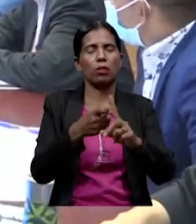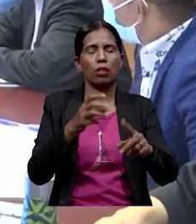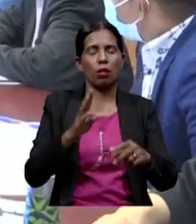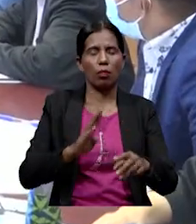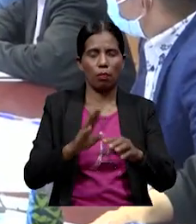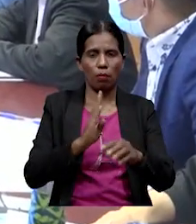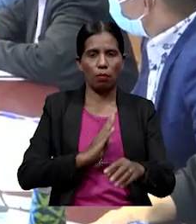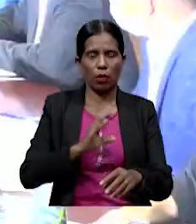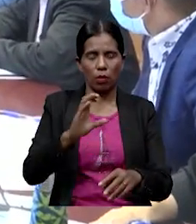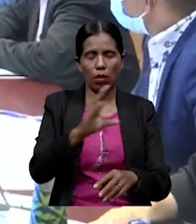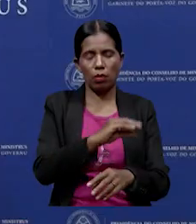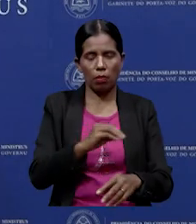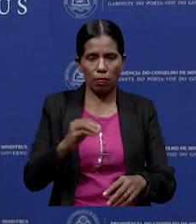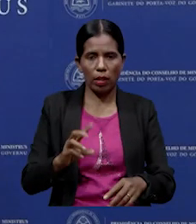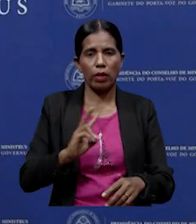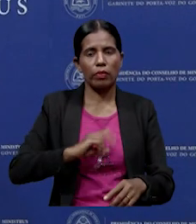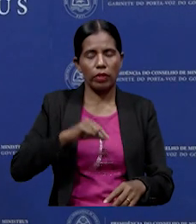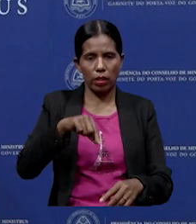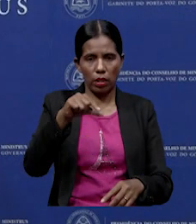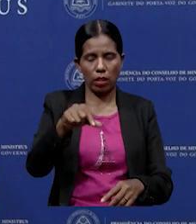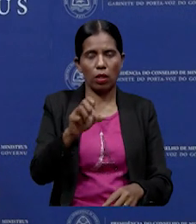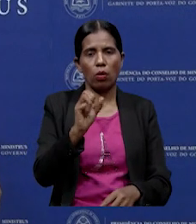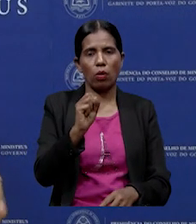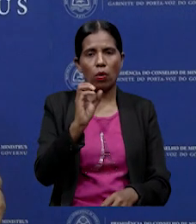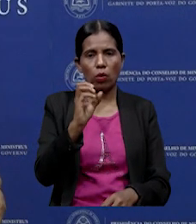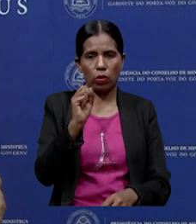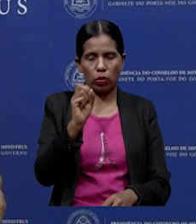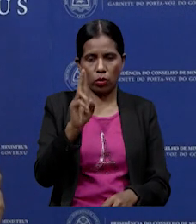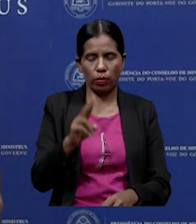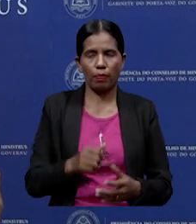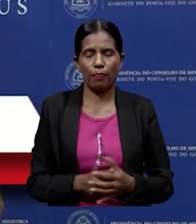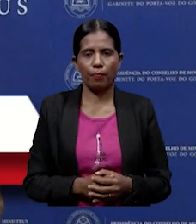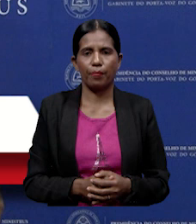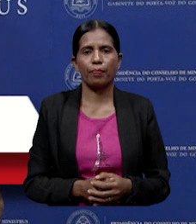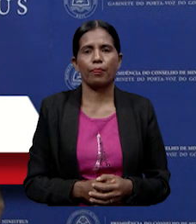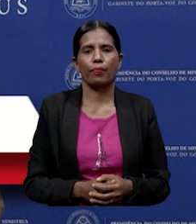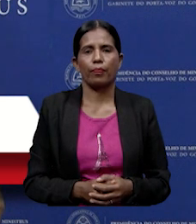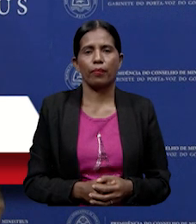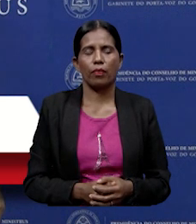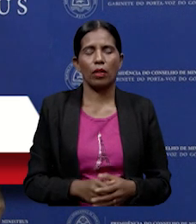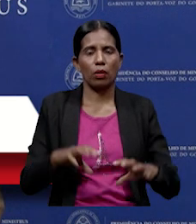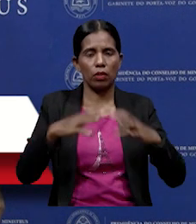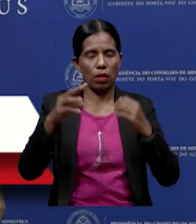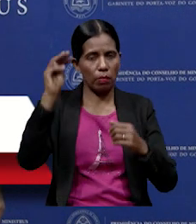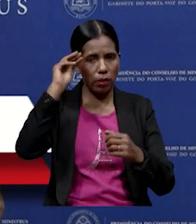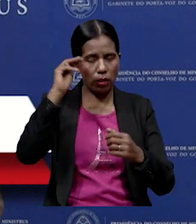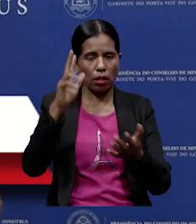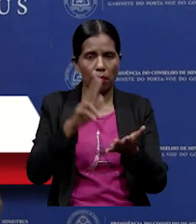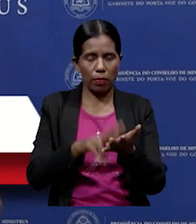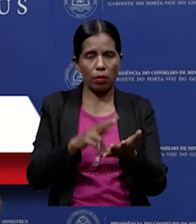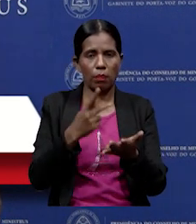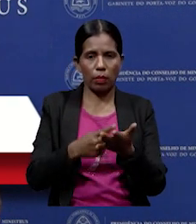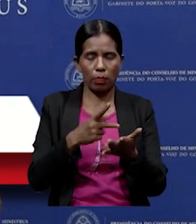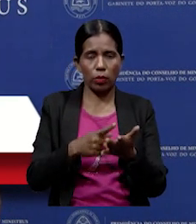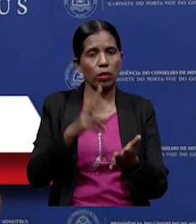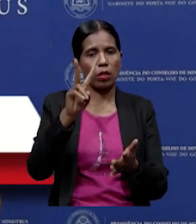Baosu, município Viqueque. Hoje, Conselho Ministro, vamos aprovar a proposta